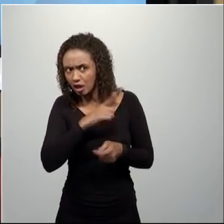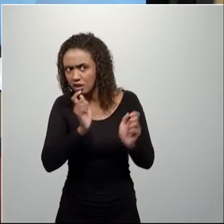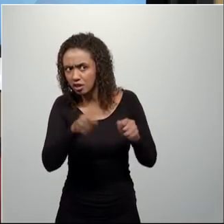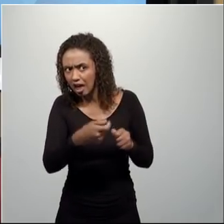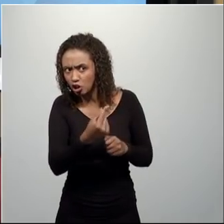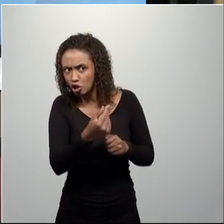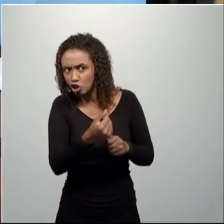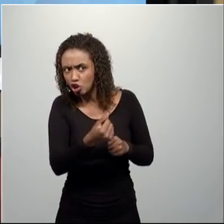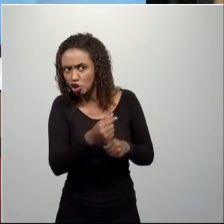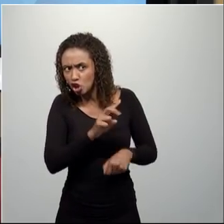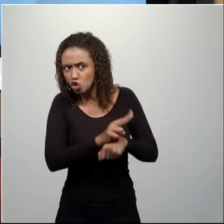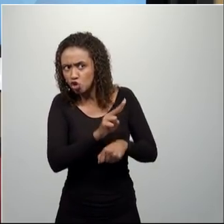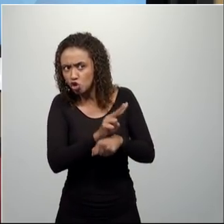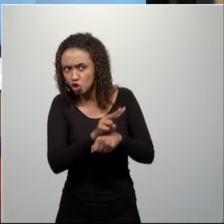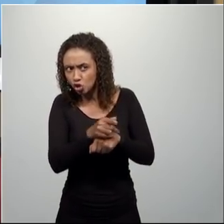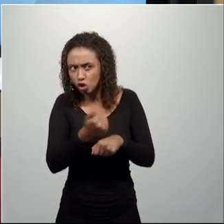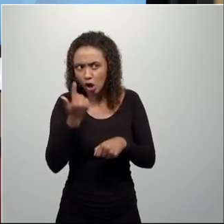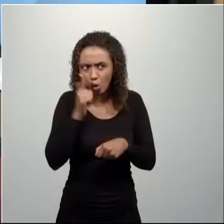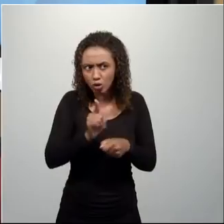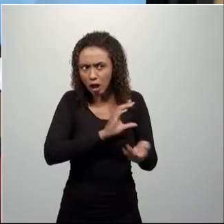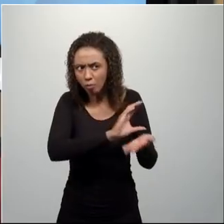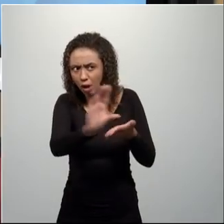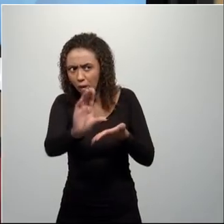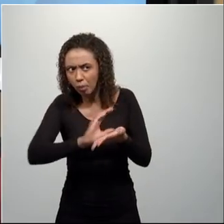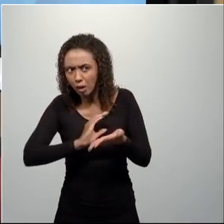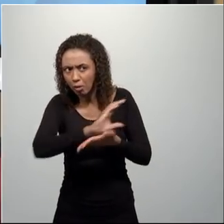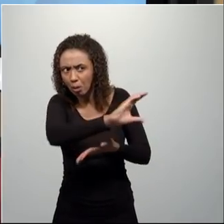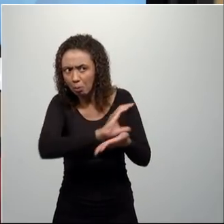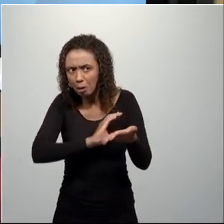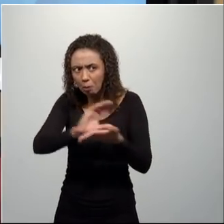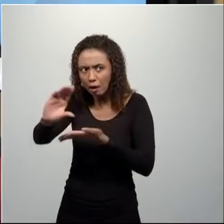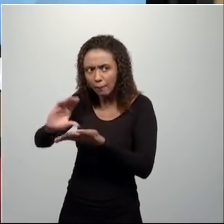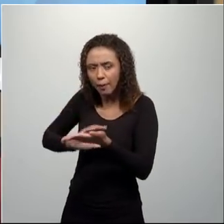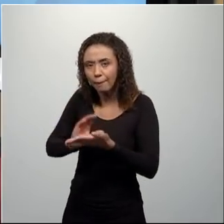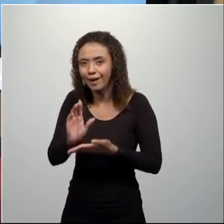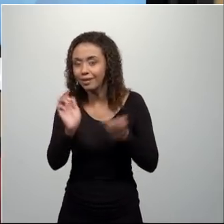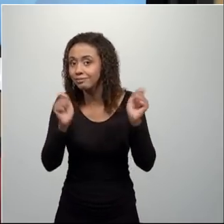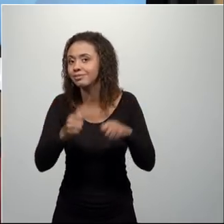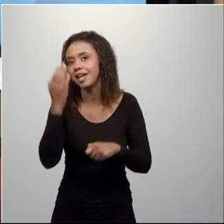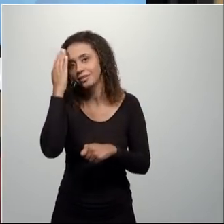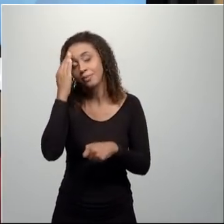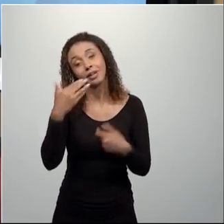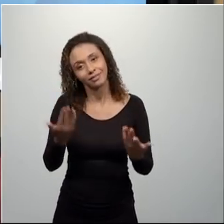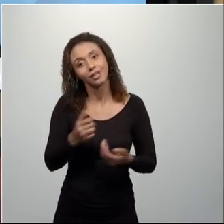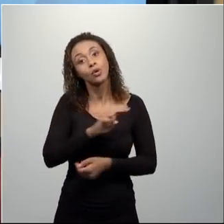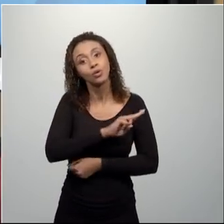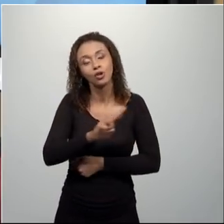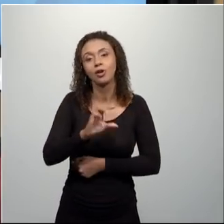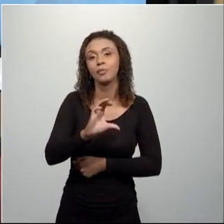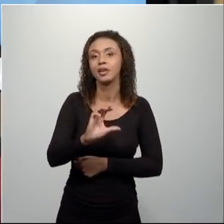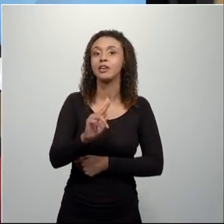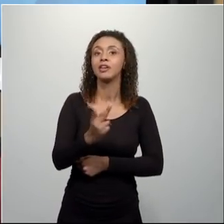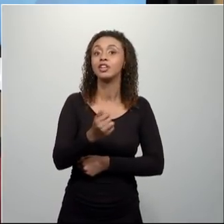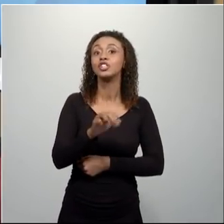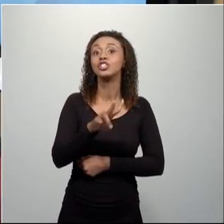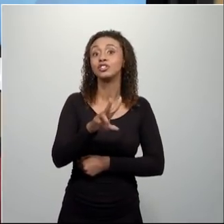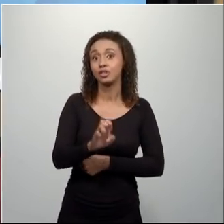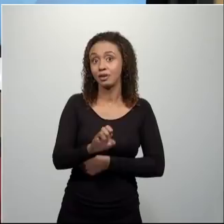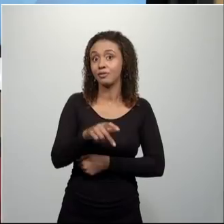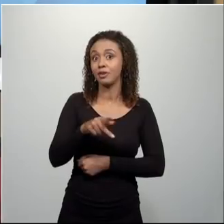está passando dinheiro pra frente quem está recebendo dinheiro de novo nas chaves públicas os pseudo